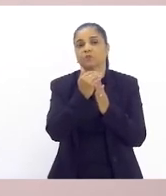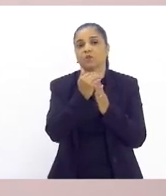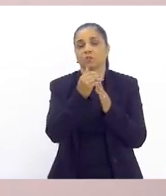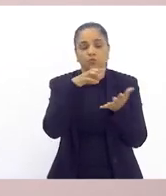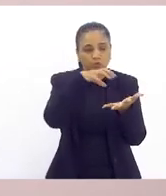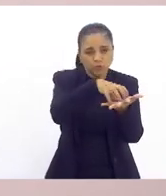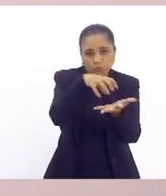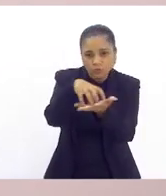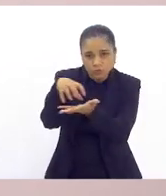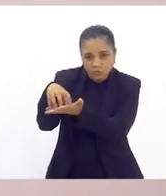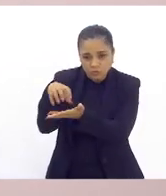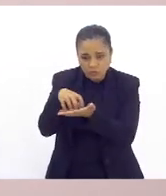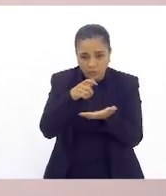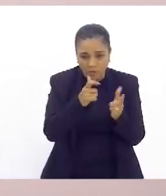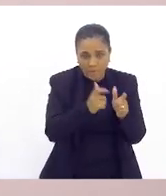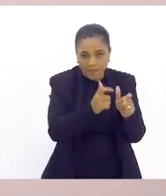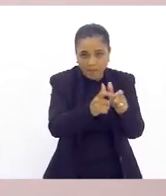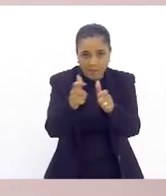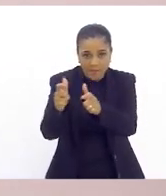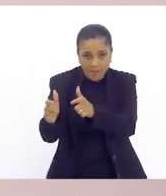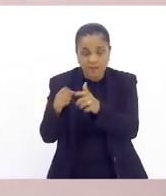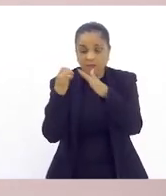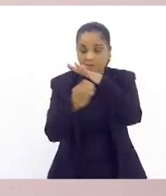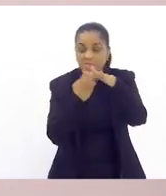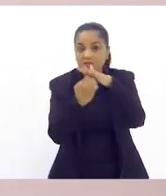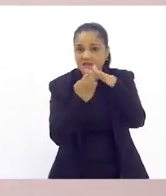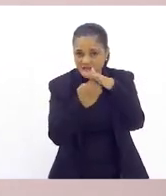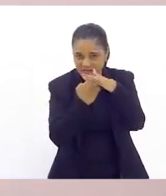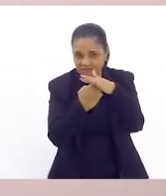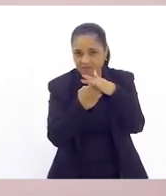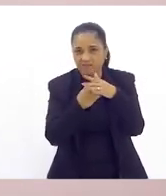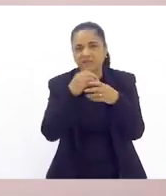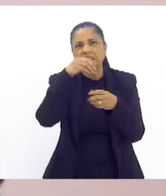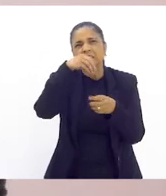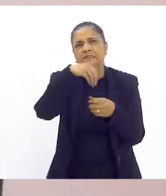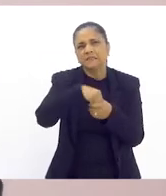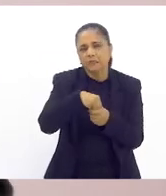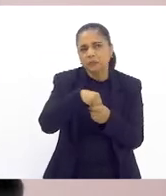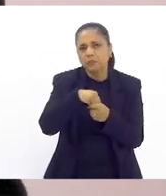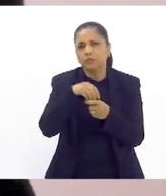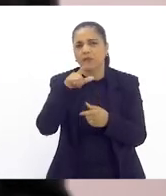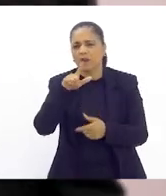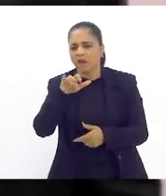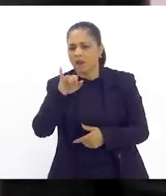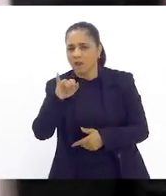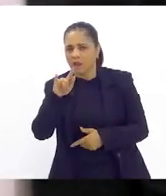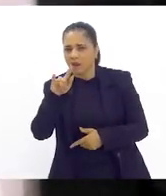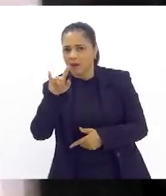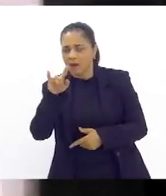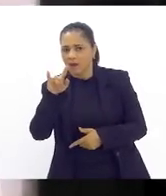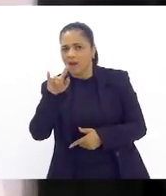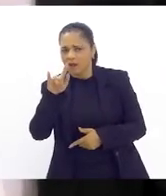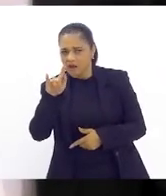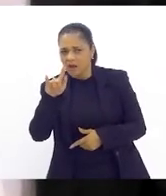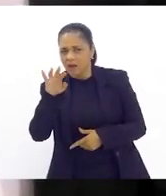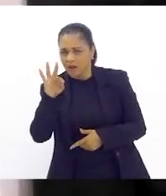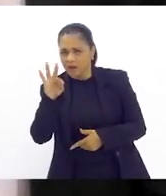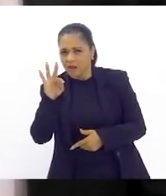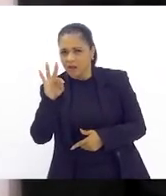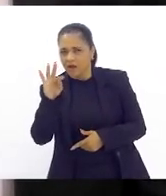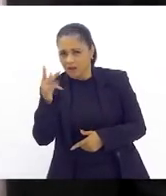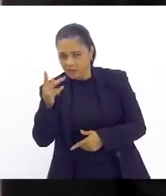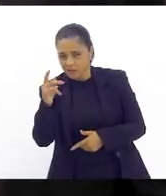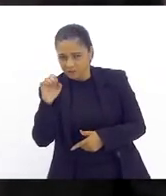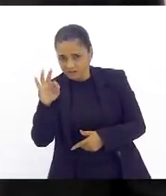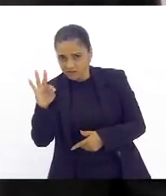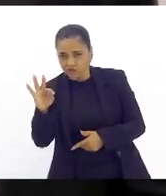isso aqui também então dentro da Light mais ou menos dois anos dois anos atrás é isso Laís que a gente lançou